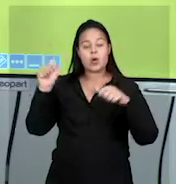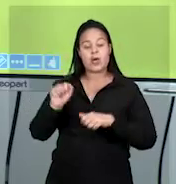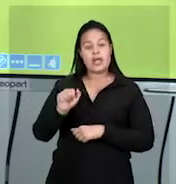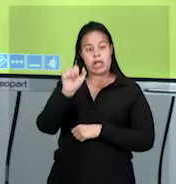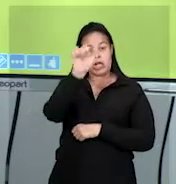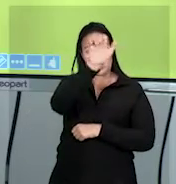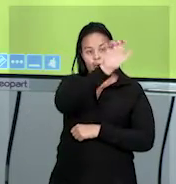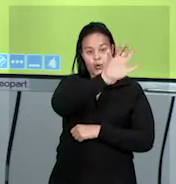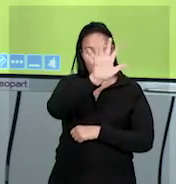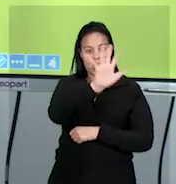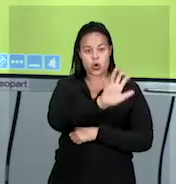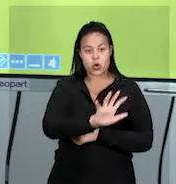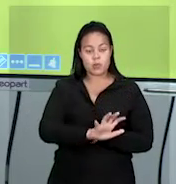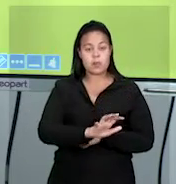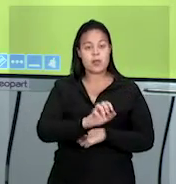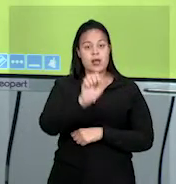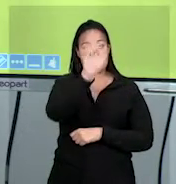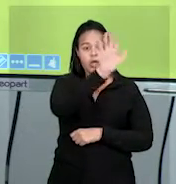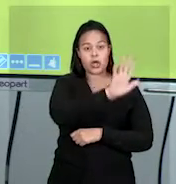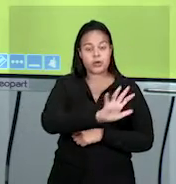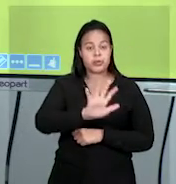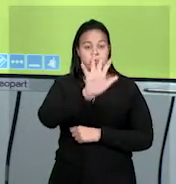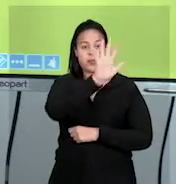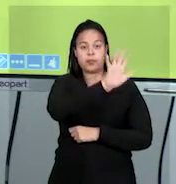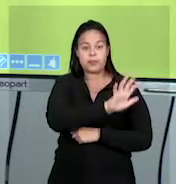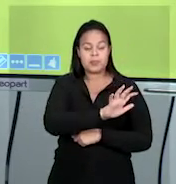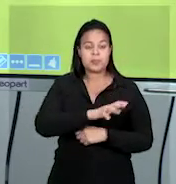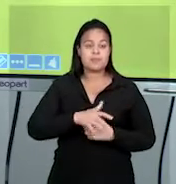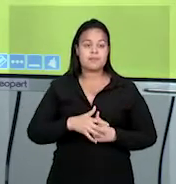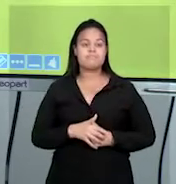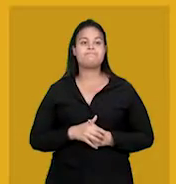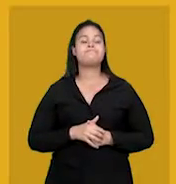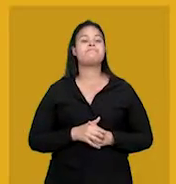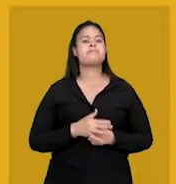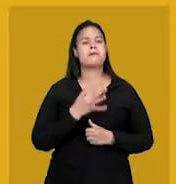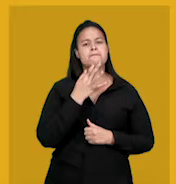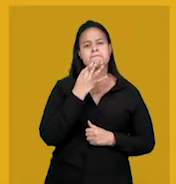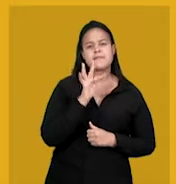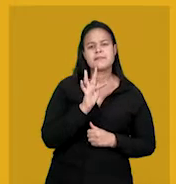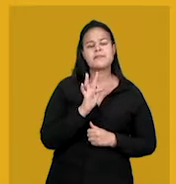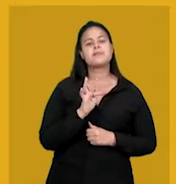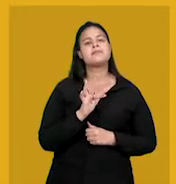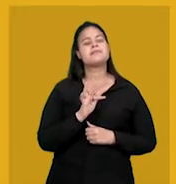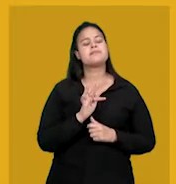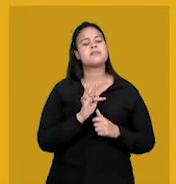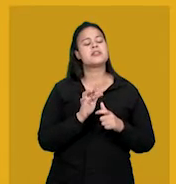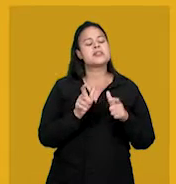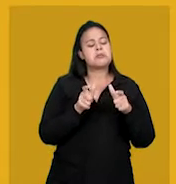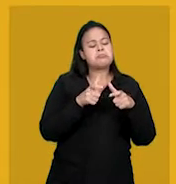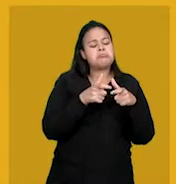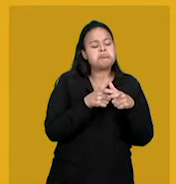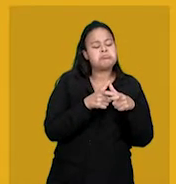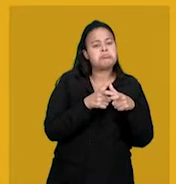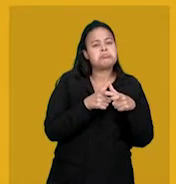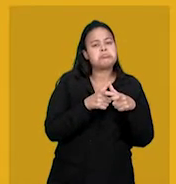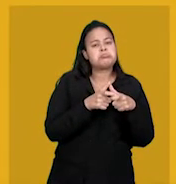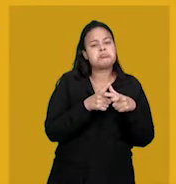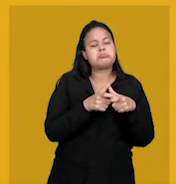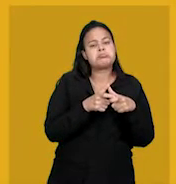exemplo, tem países aqui que estão... A França, por exemplo, que é um país que não é tão grande,